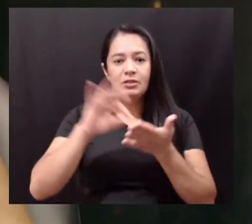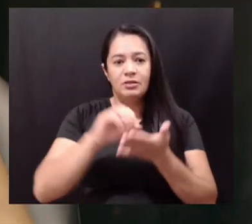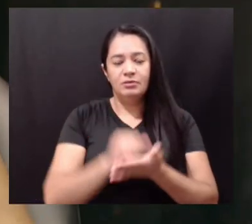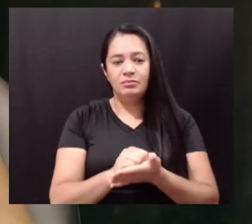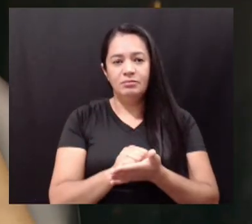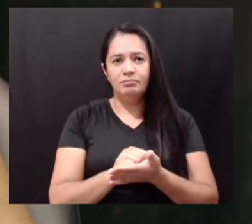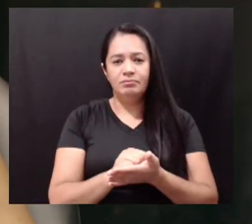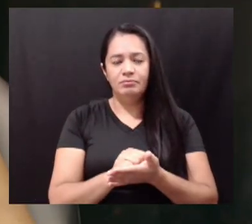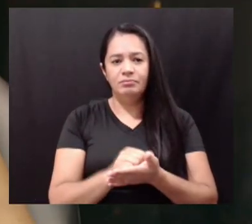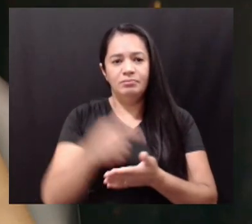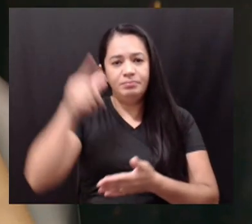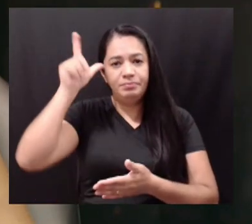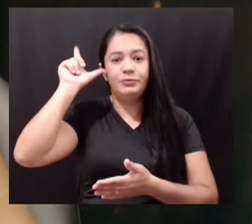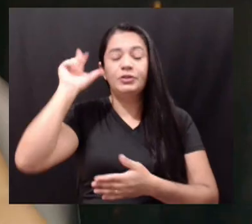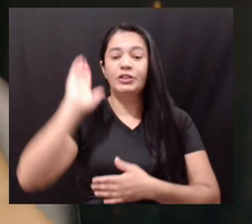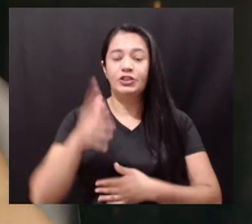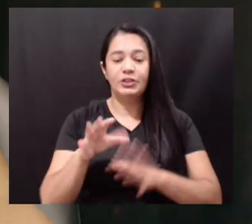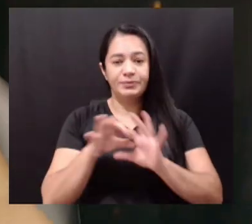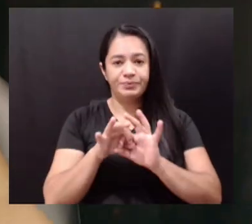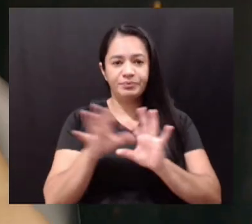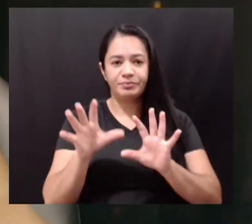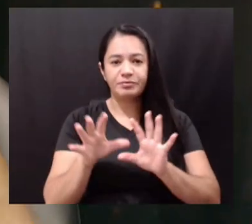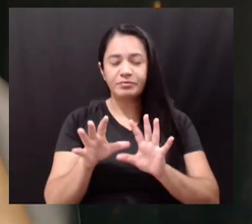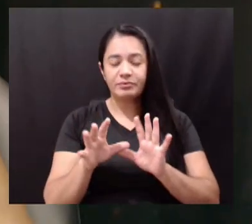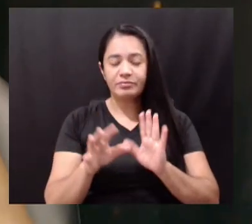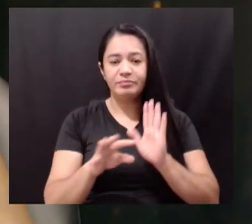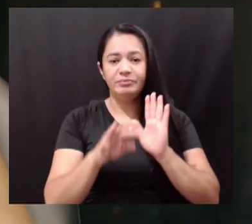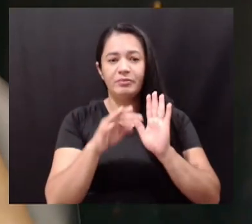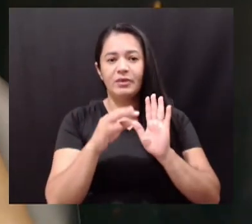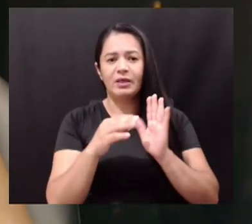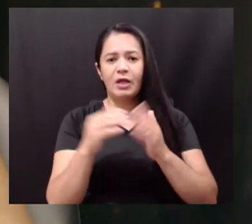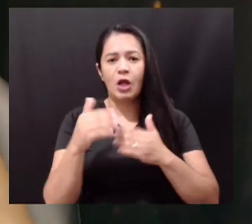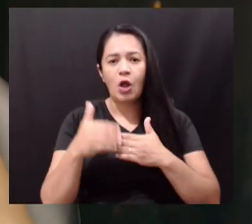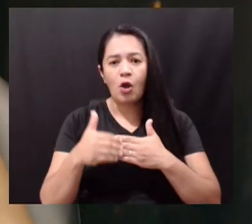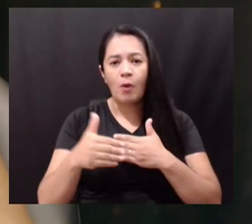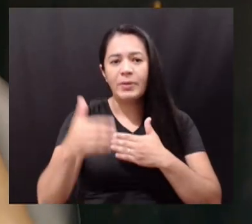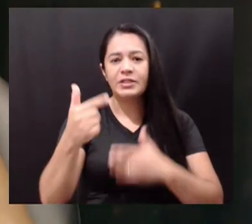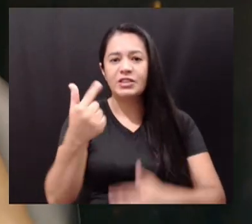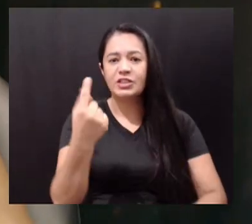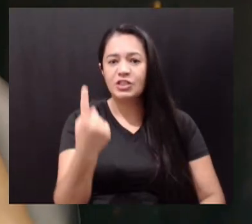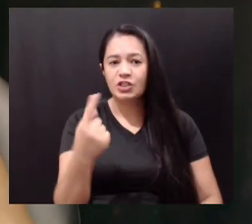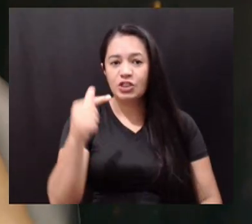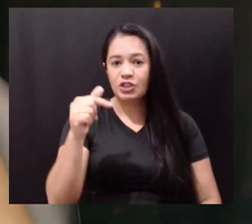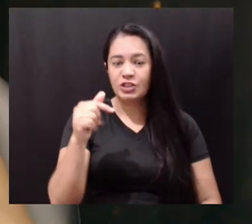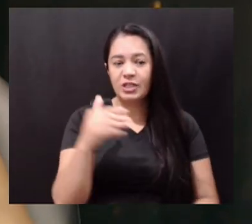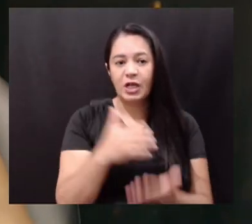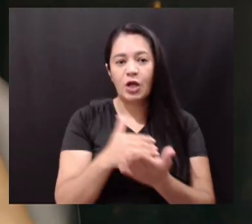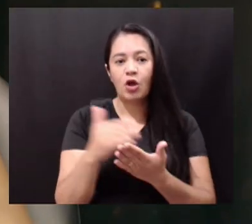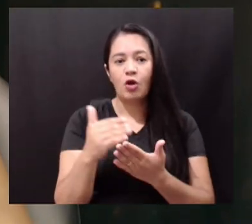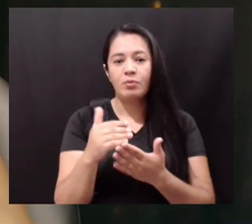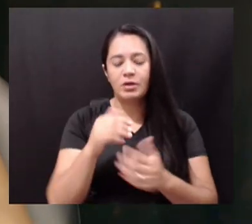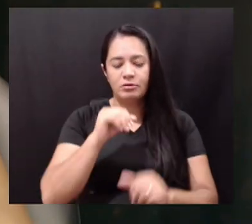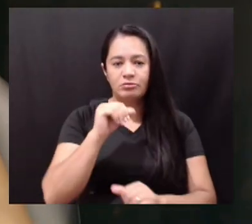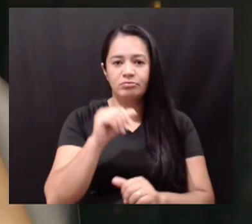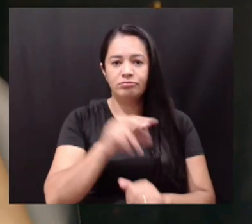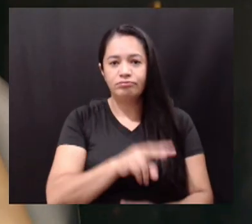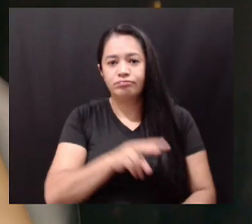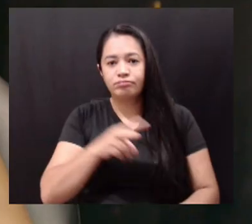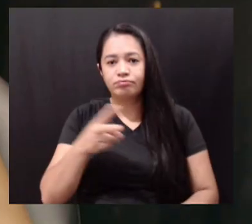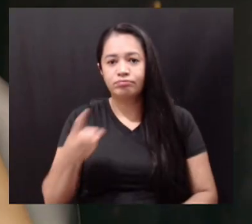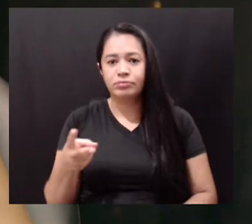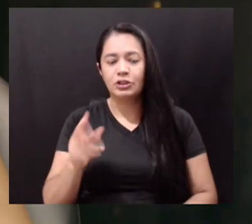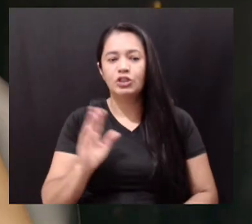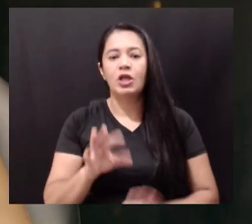foi liberado, né? Para o preenchimento, a partir do dia 17, o início das transmissões, tá? Liberação do programa